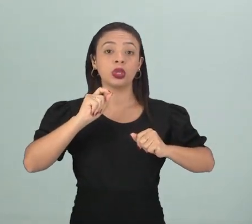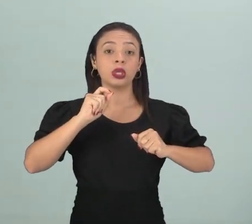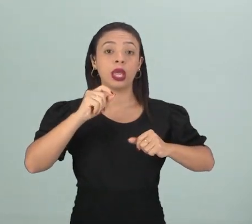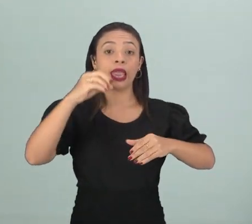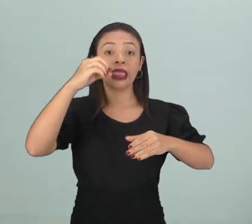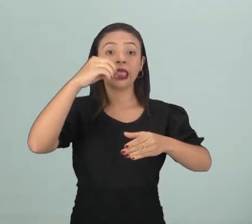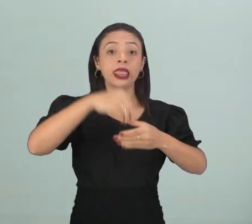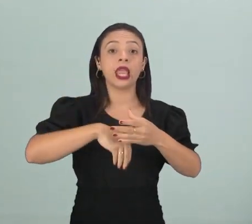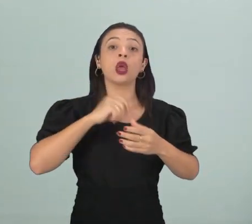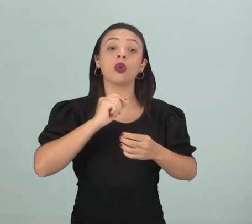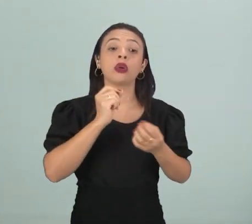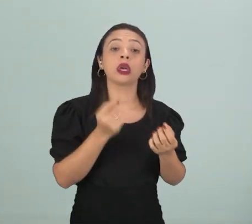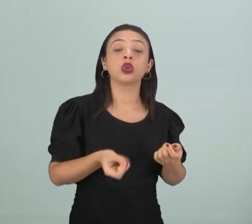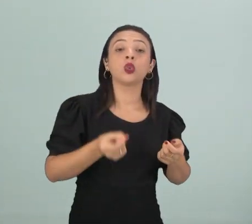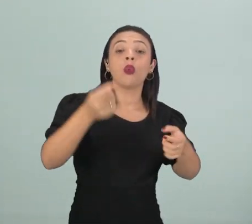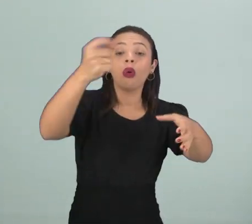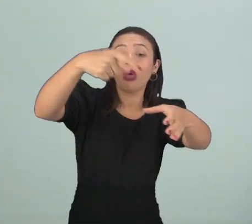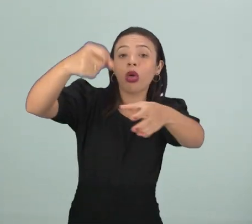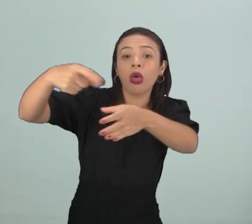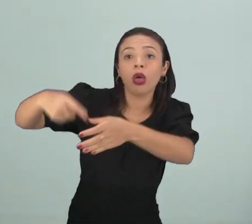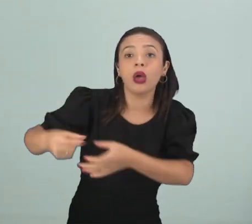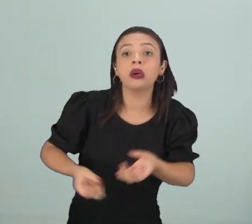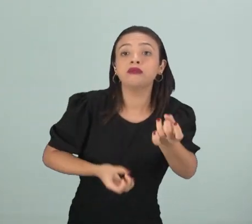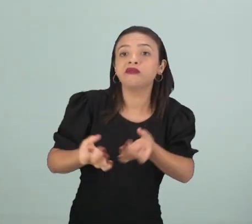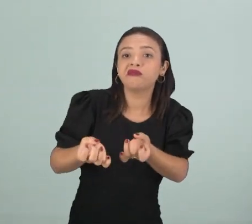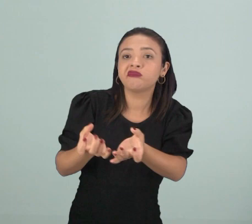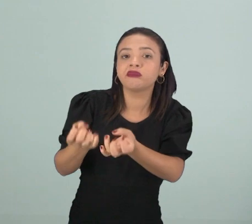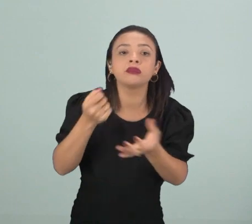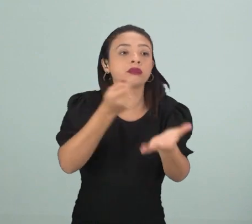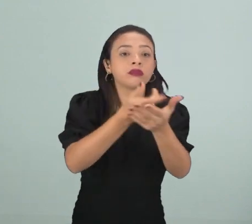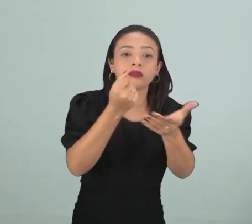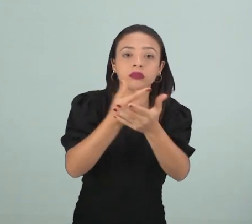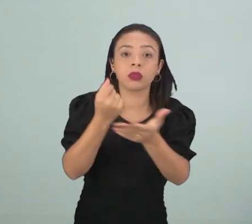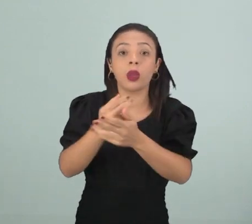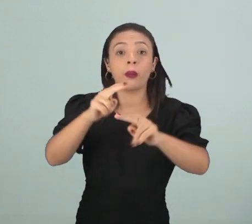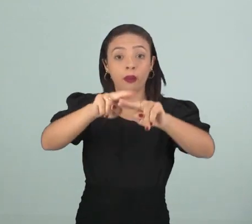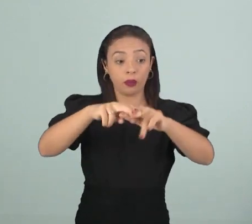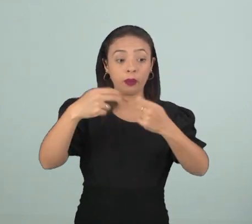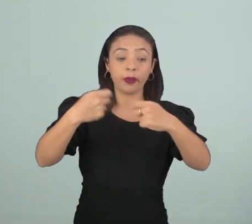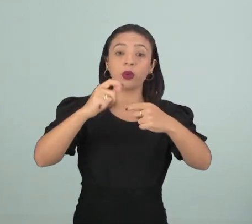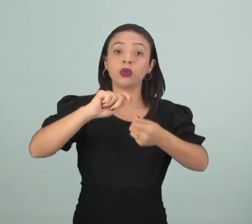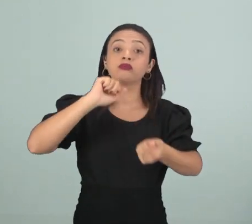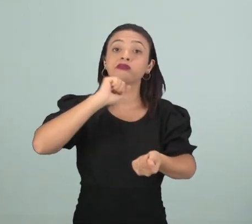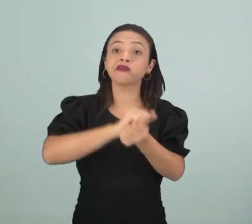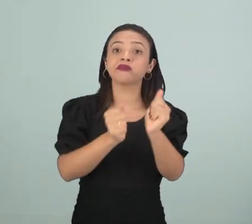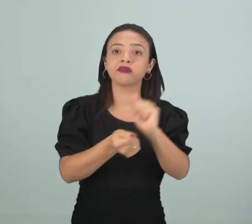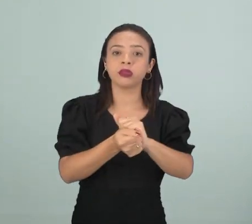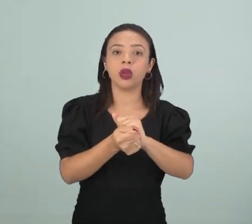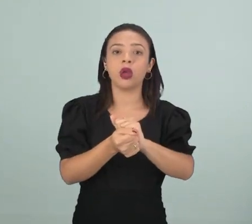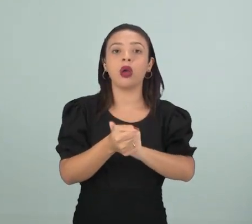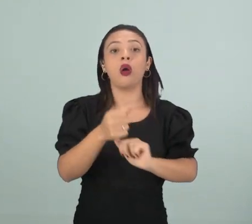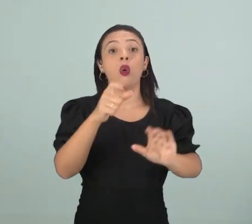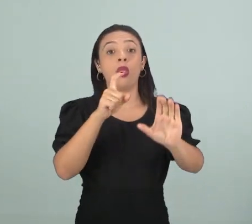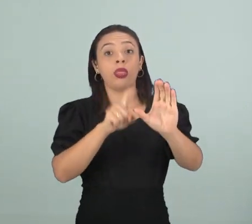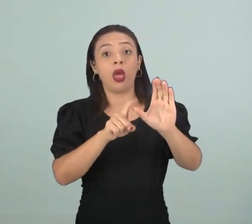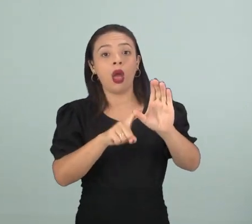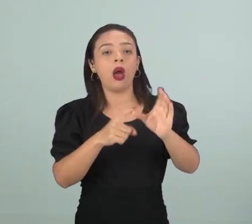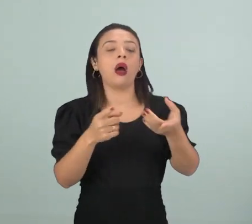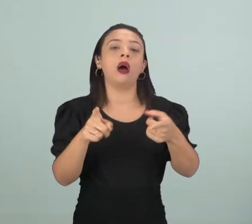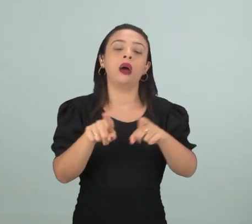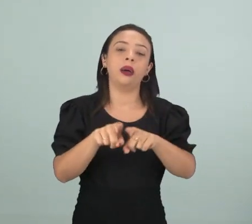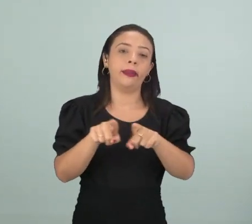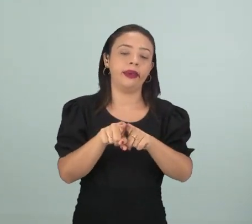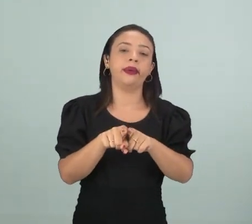produção comercial, há necessidade de se haver uma adequação dessas taxas, valores e